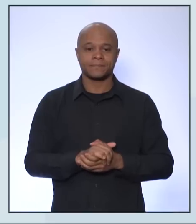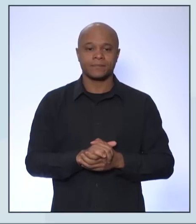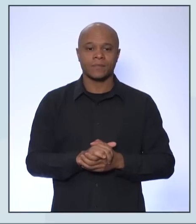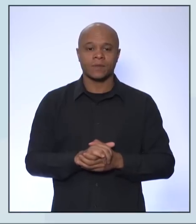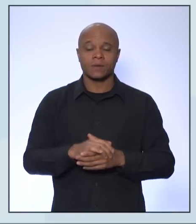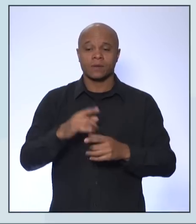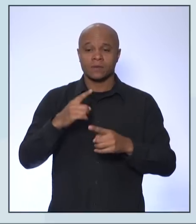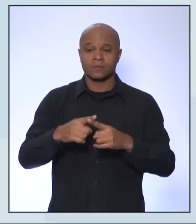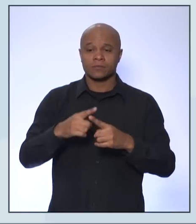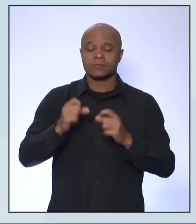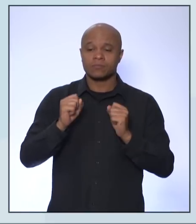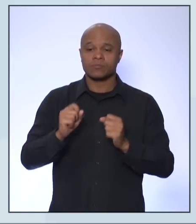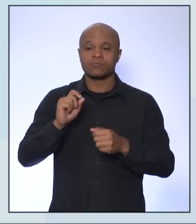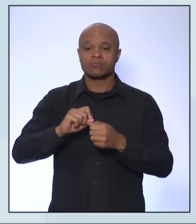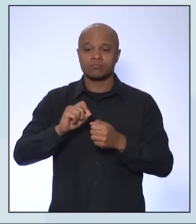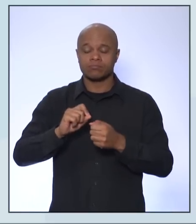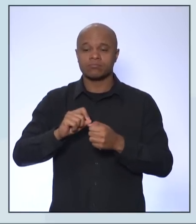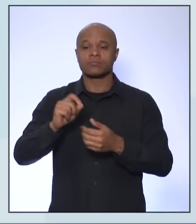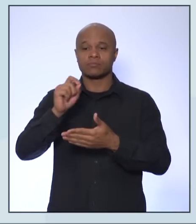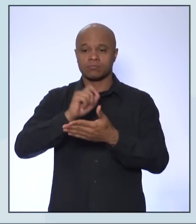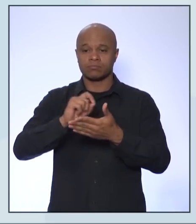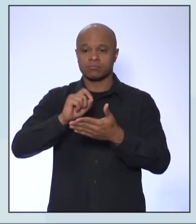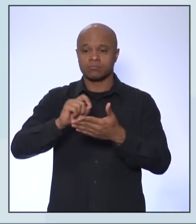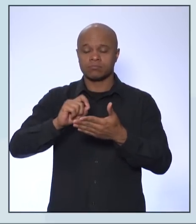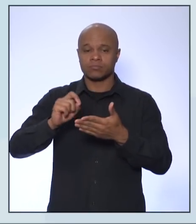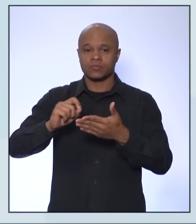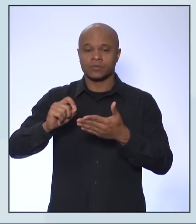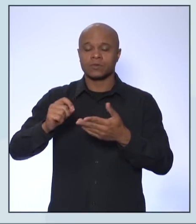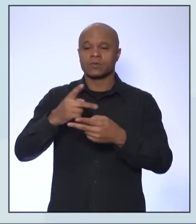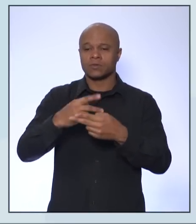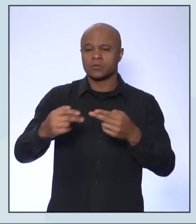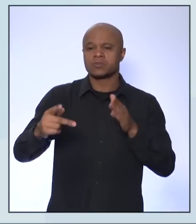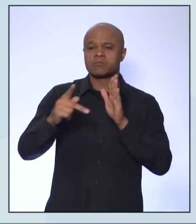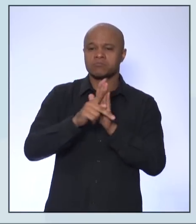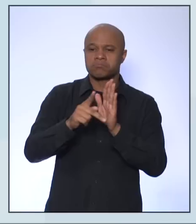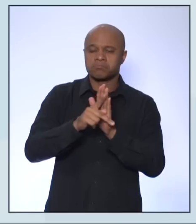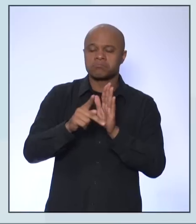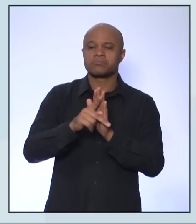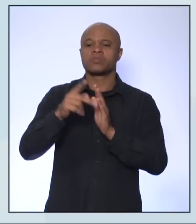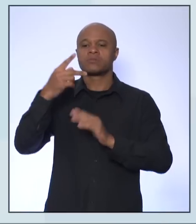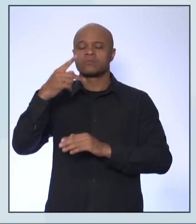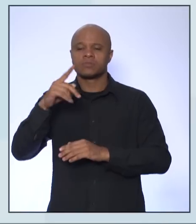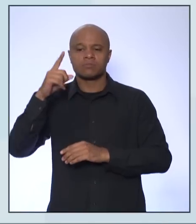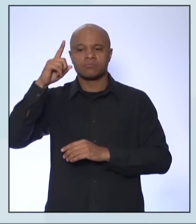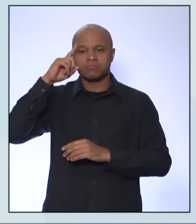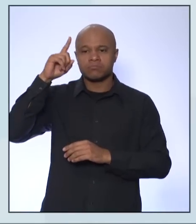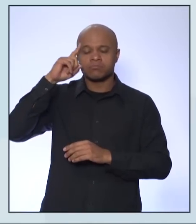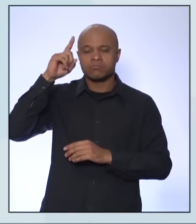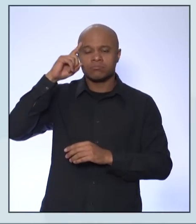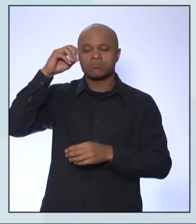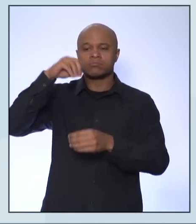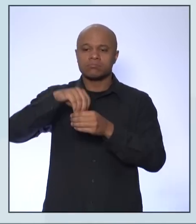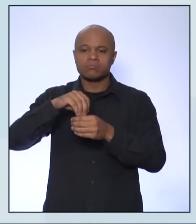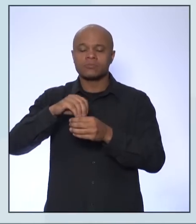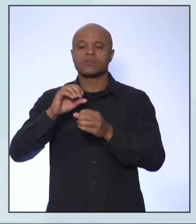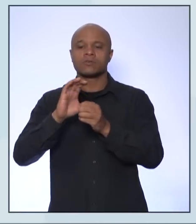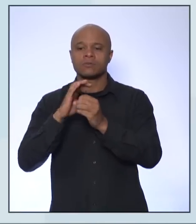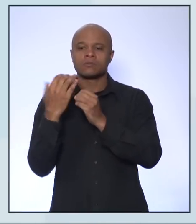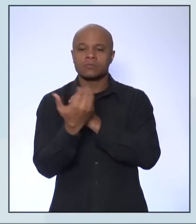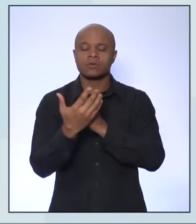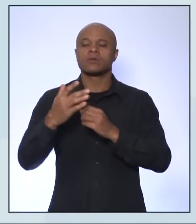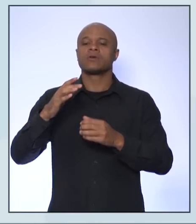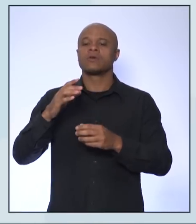de atividade. Escreva um diário pessoal contando o seu dia a dia nessa quarentena, os desafios